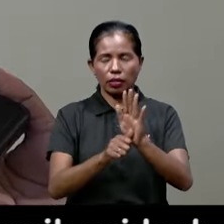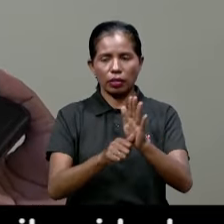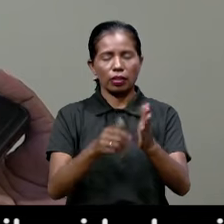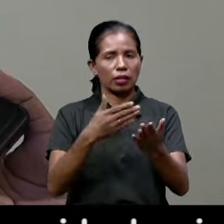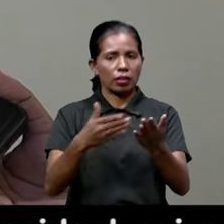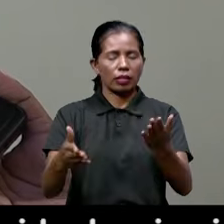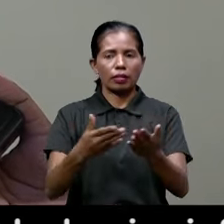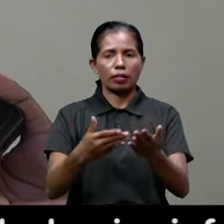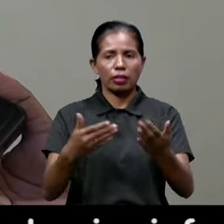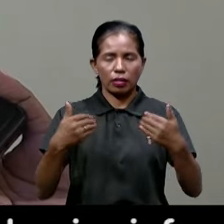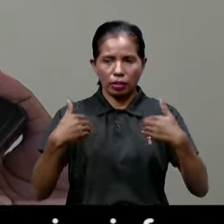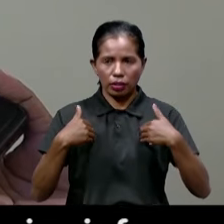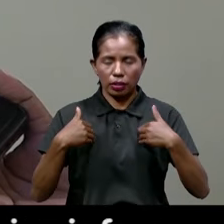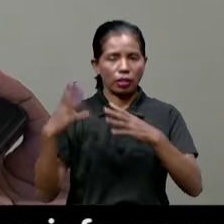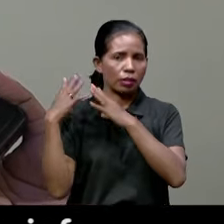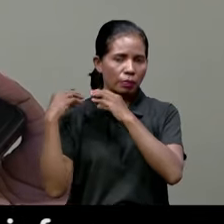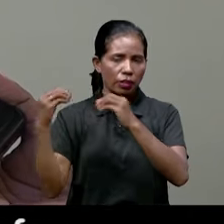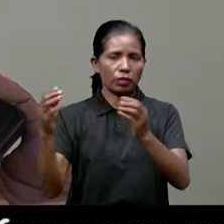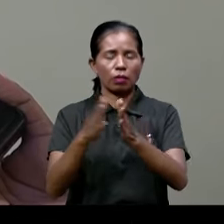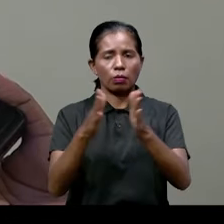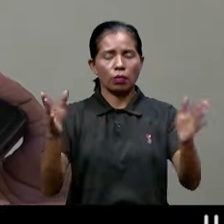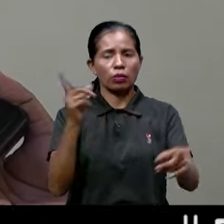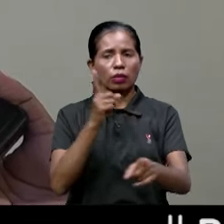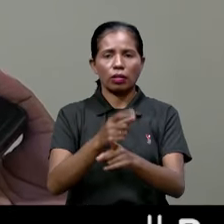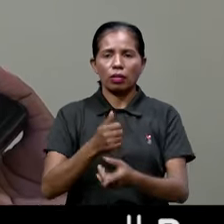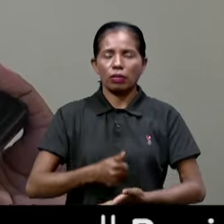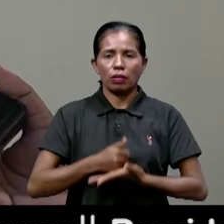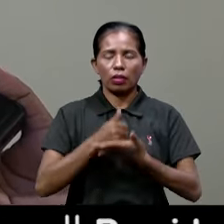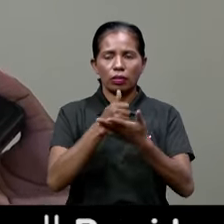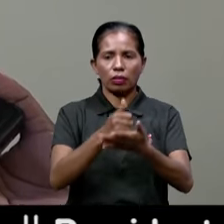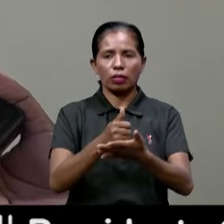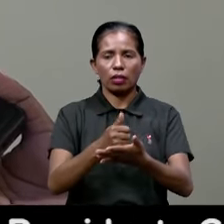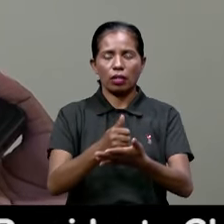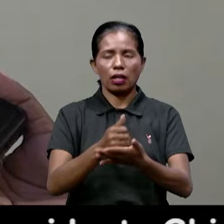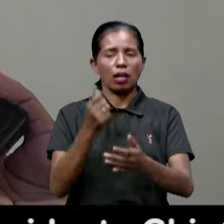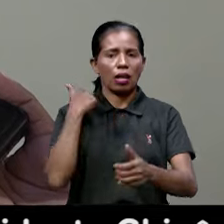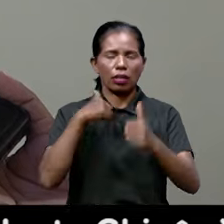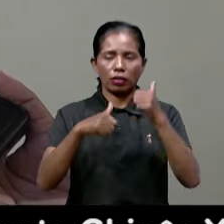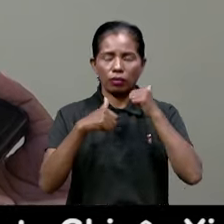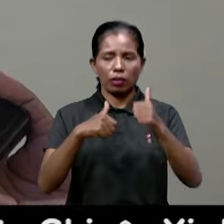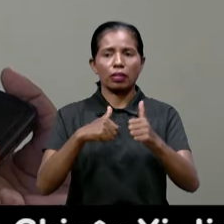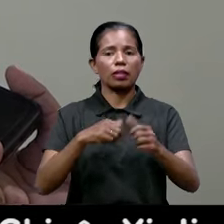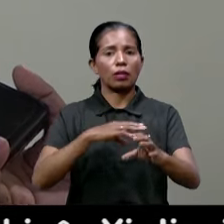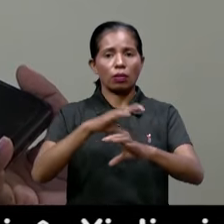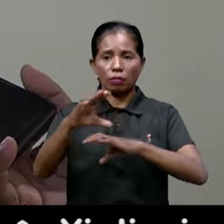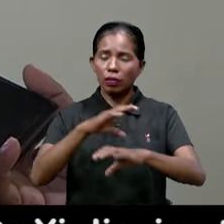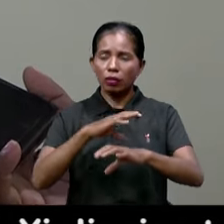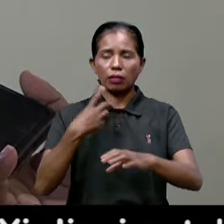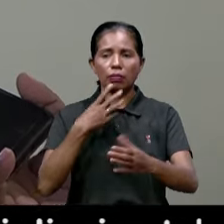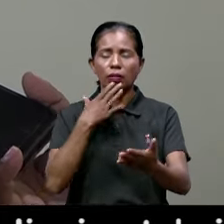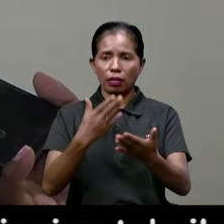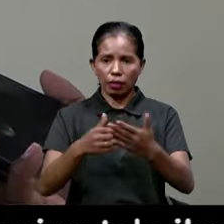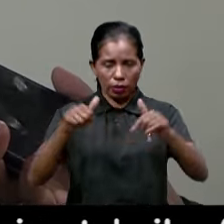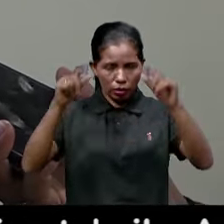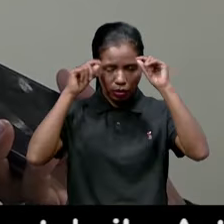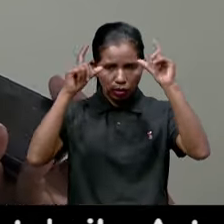ka ia esperança ida nebe bote tebe, sata ajuda atividade de comércio nebe efetivo ia Timor Leste. Maybe ita mo se